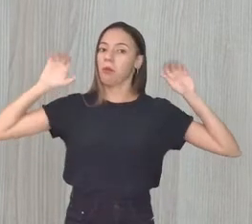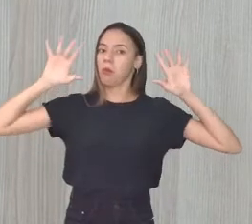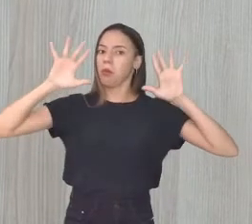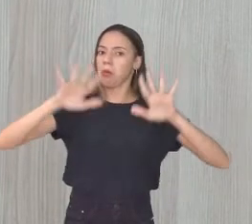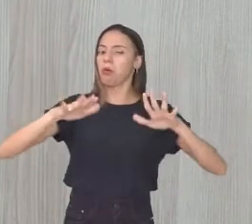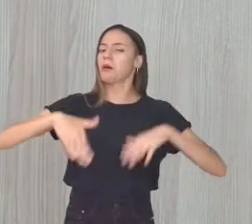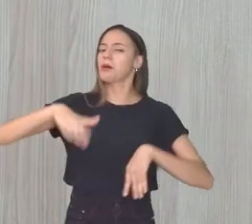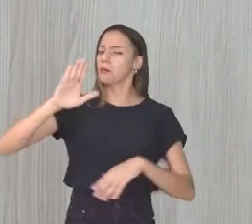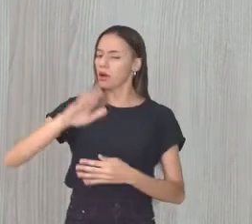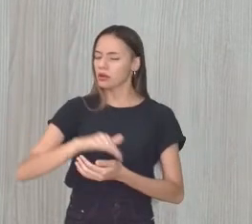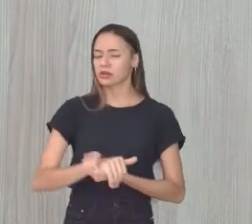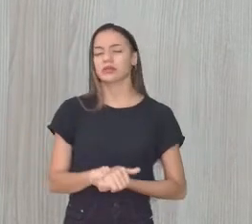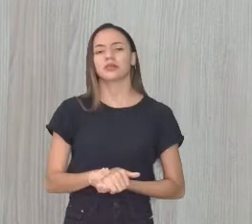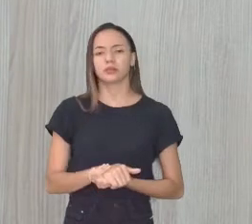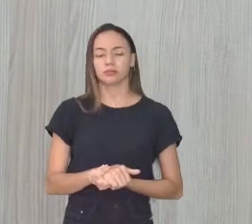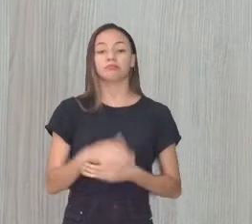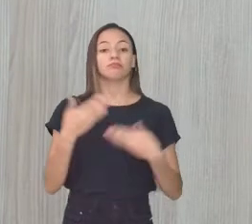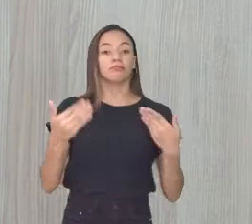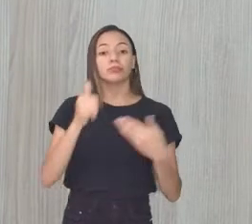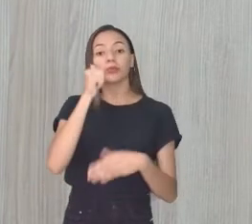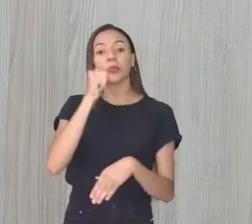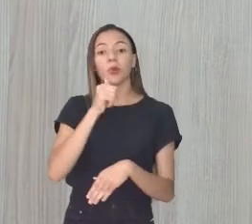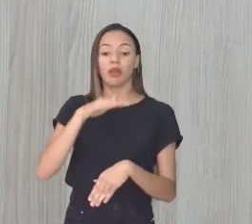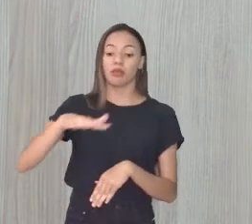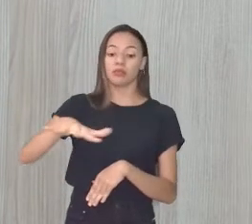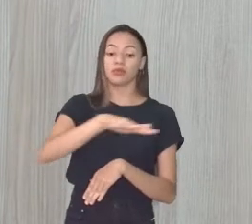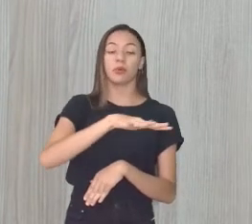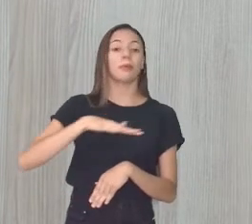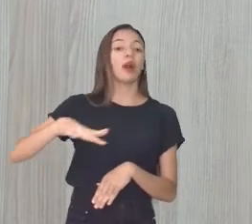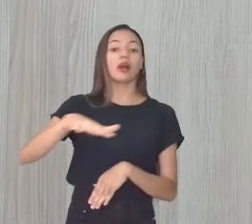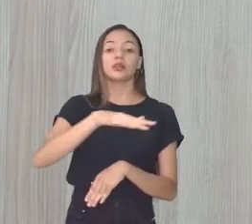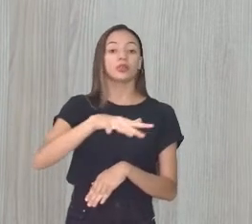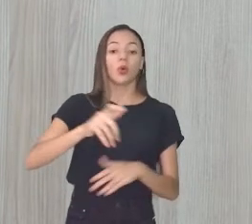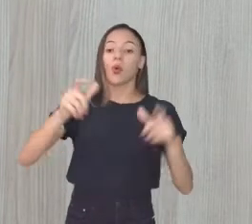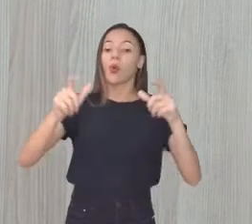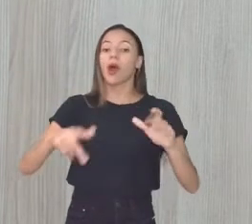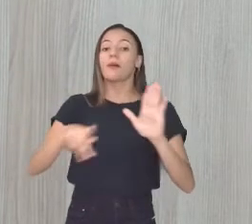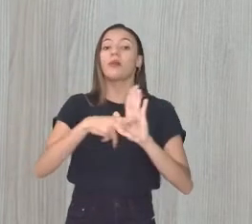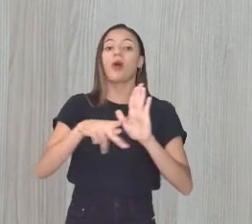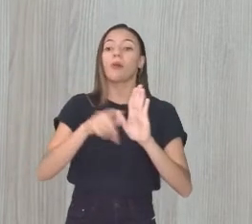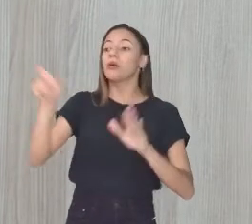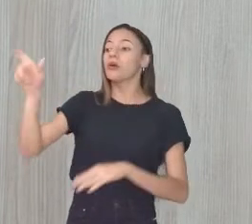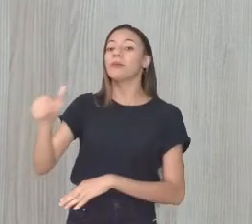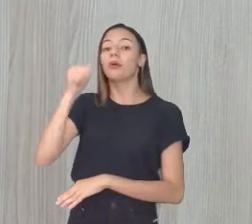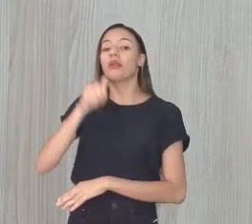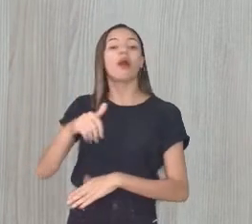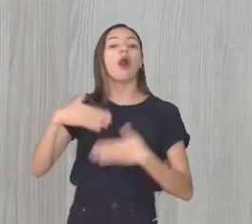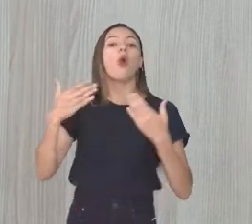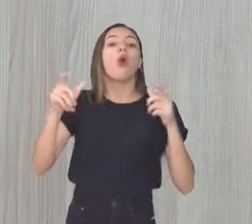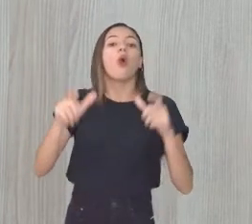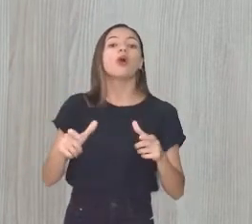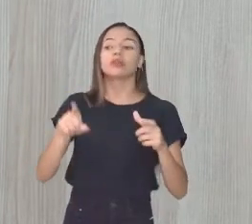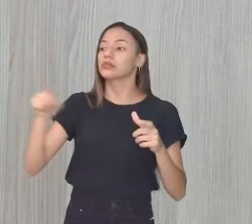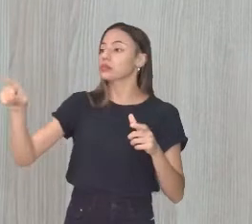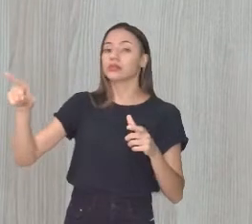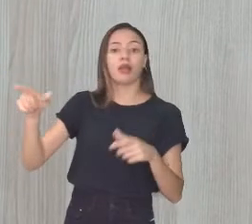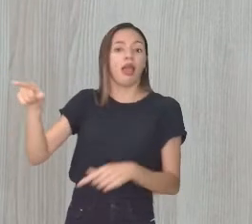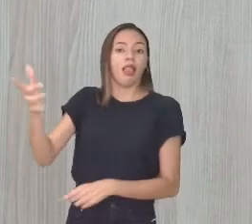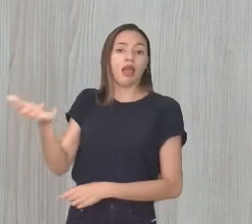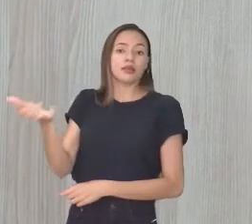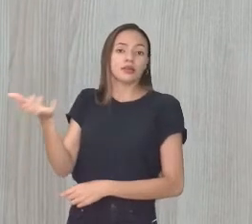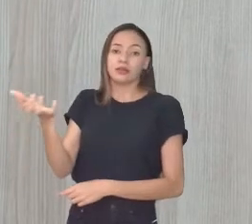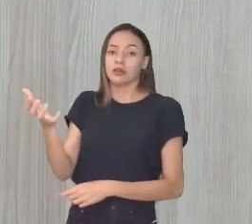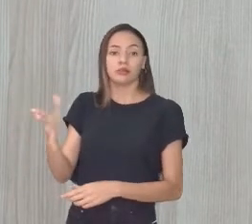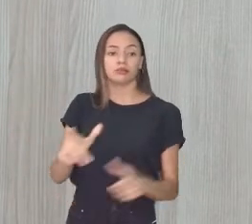E é justamente isso, mulher, o espaço de mulher, o lugar da mulher é onde ela quiser, seja na política, seja